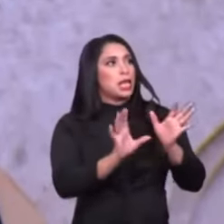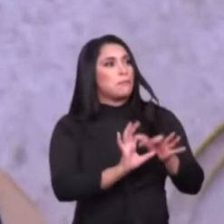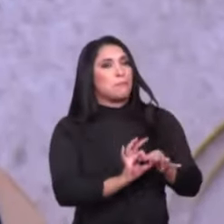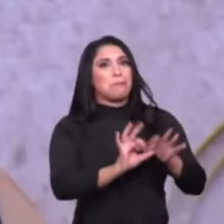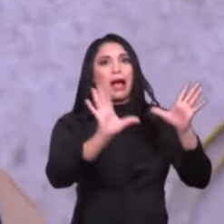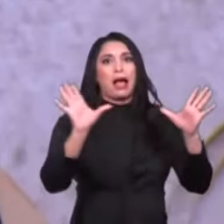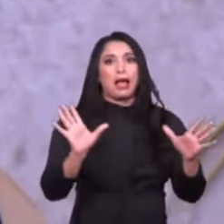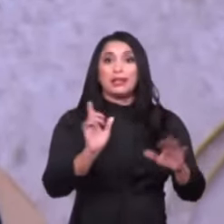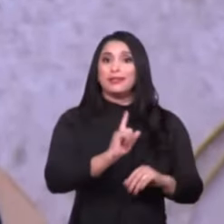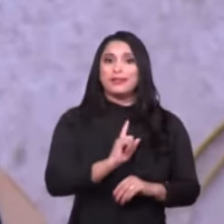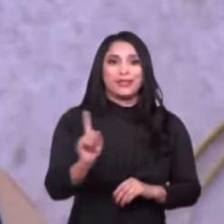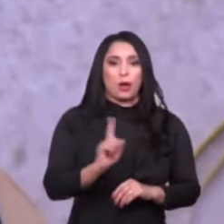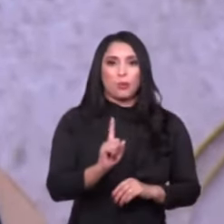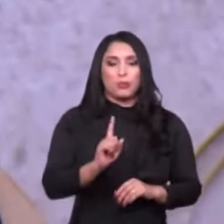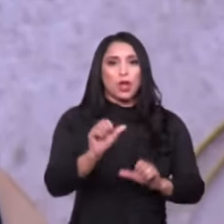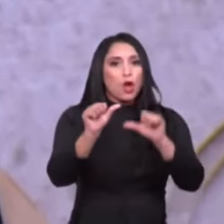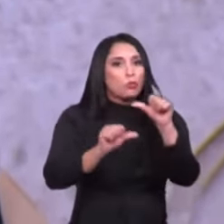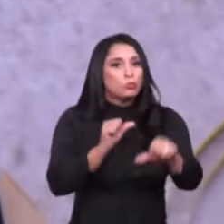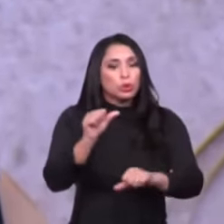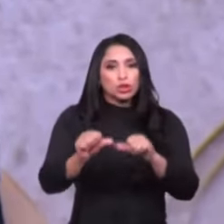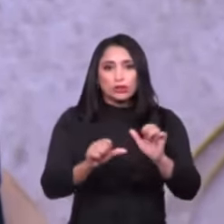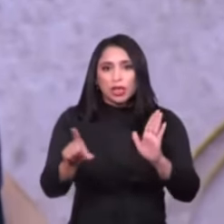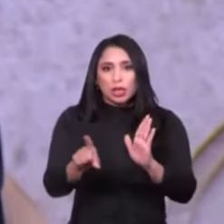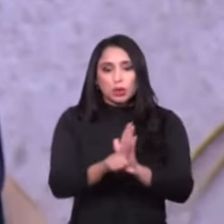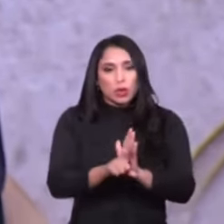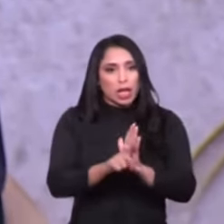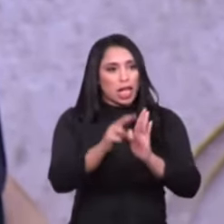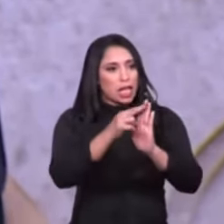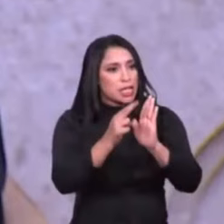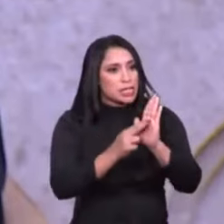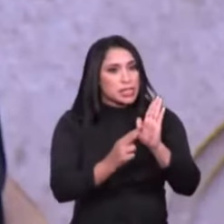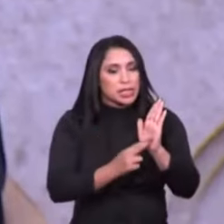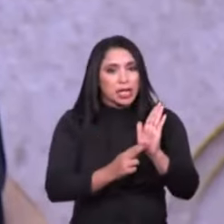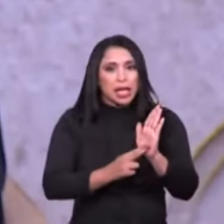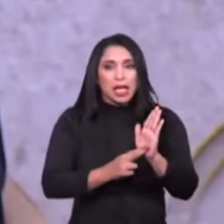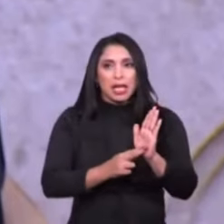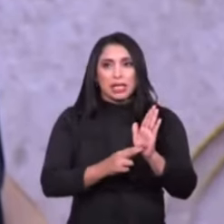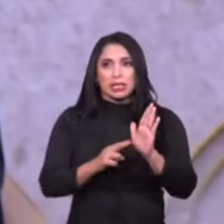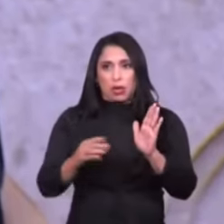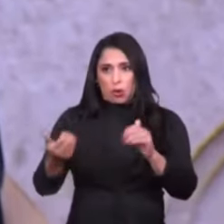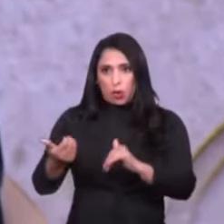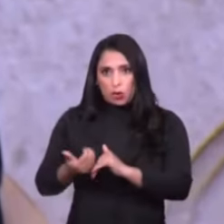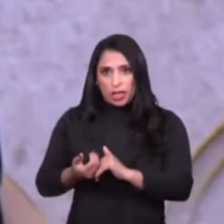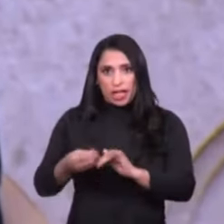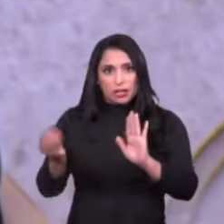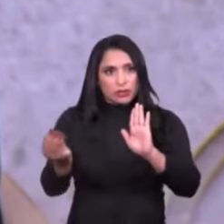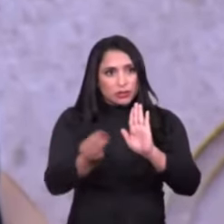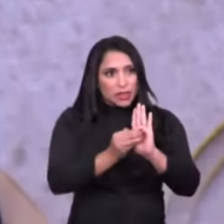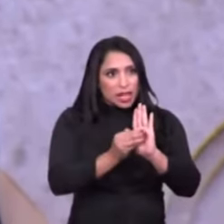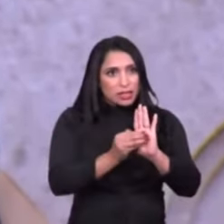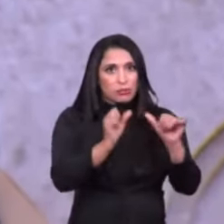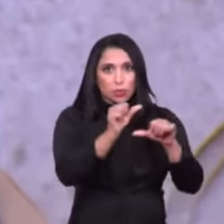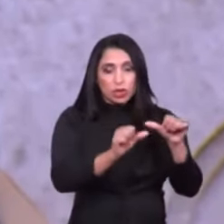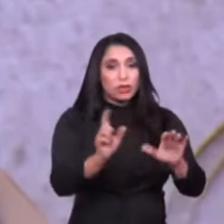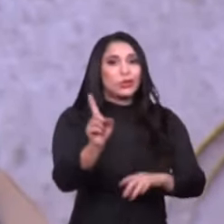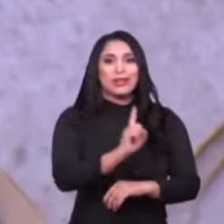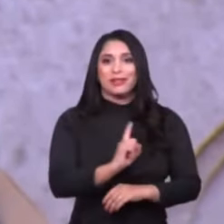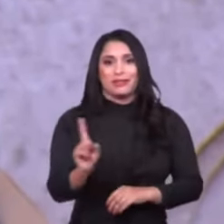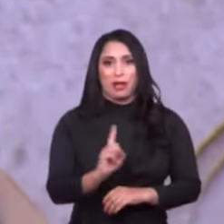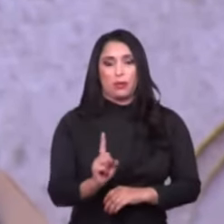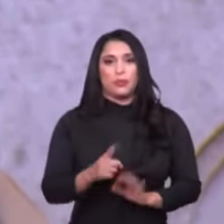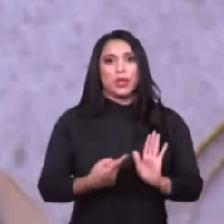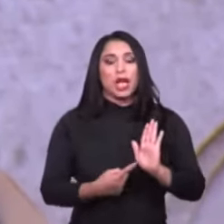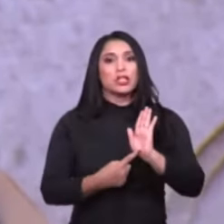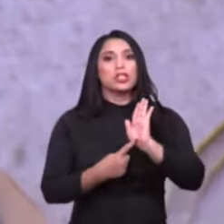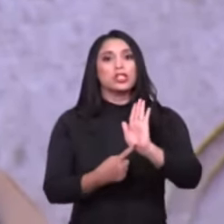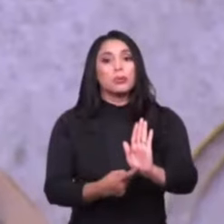estamos modificando os atos normativos editados pelo Congresso, nós estamos essencialmente dizendo